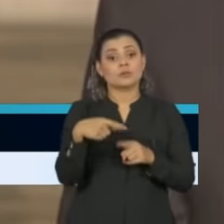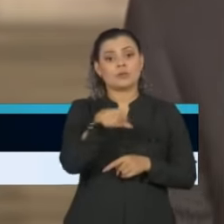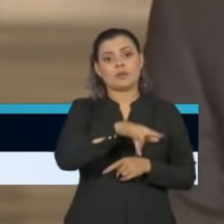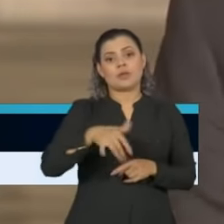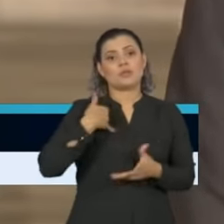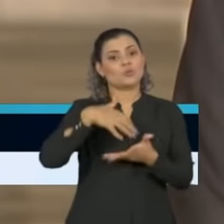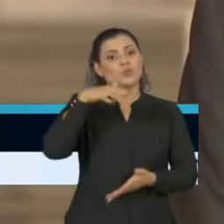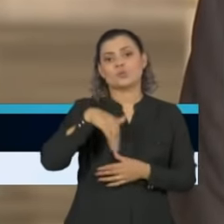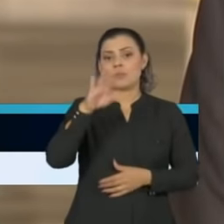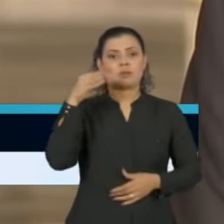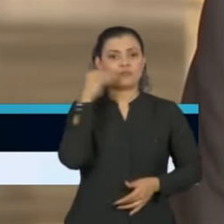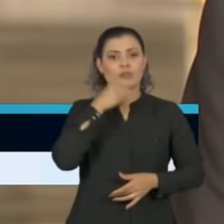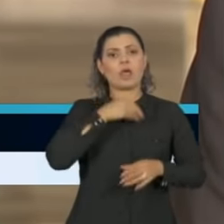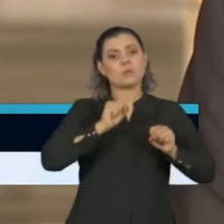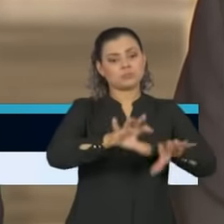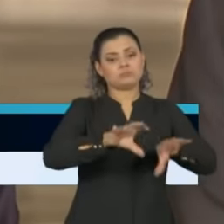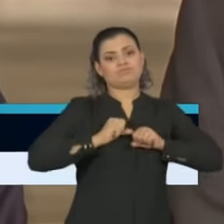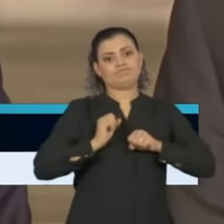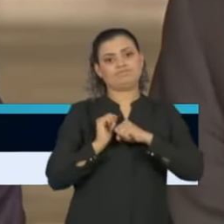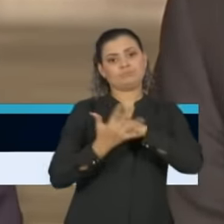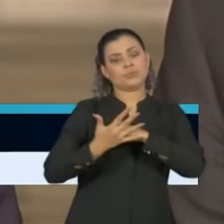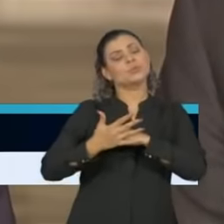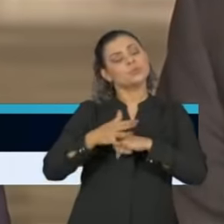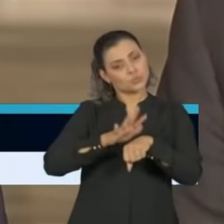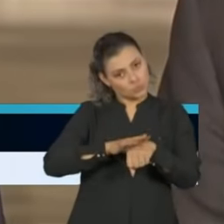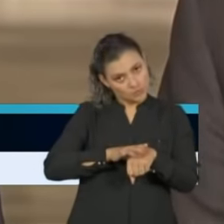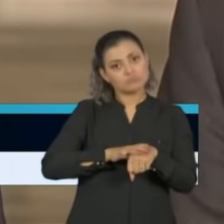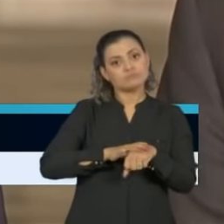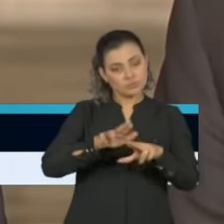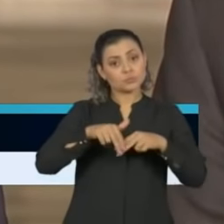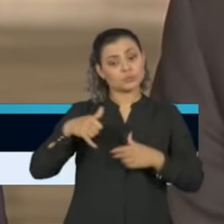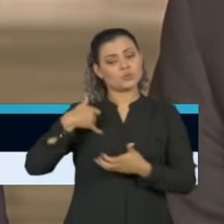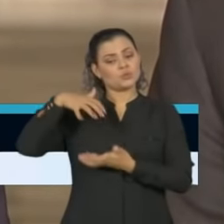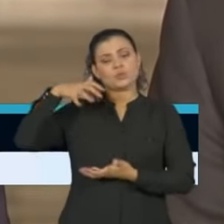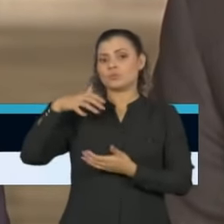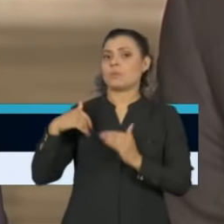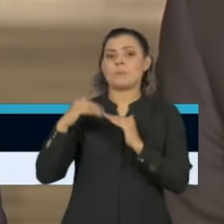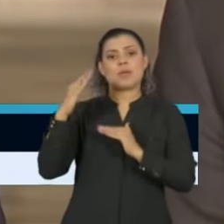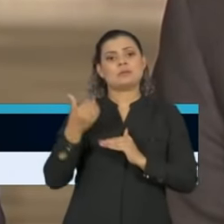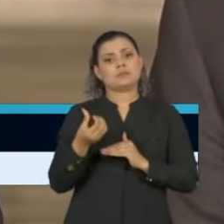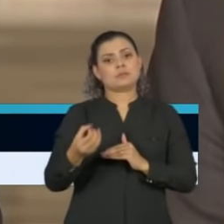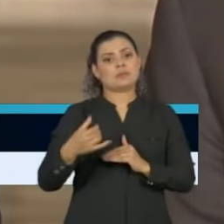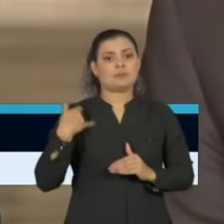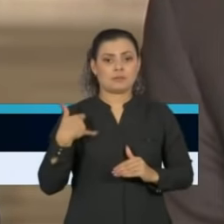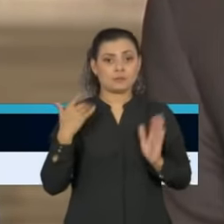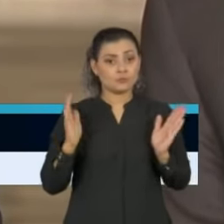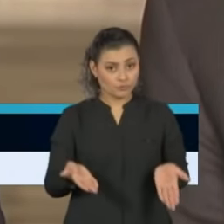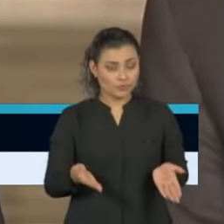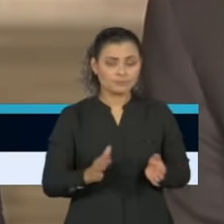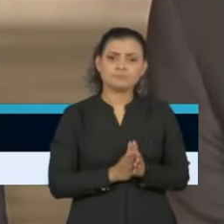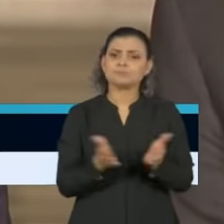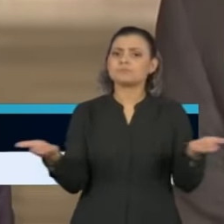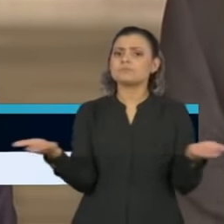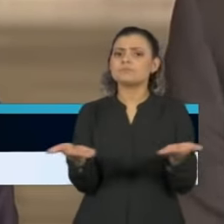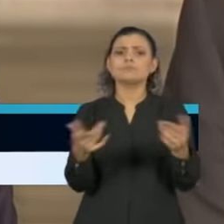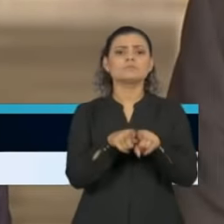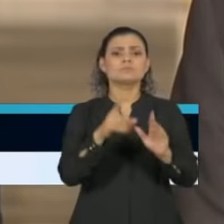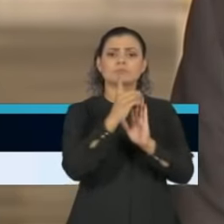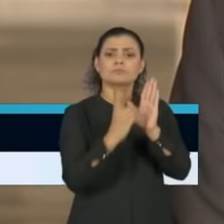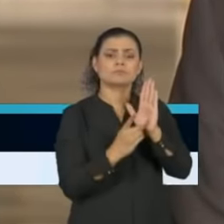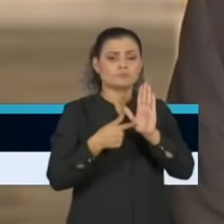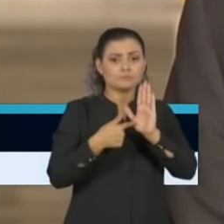mais vulnerável da população, o público idoso com mais de 60 anos. Também hoje, através de decreto